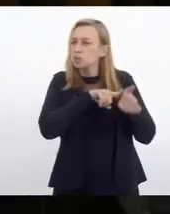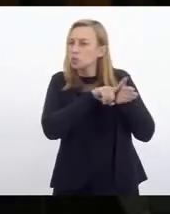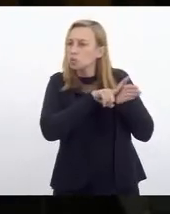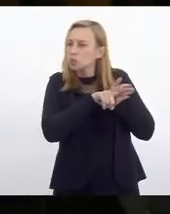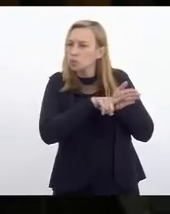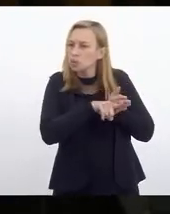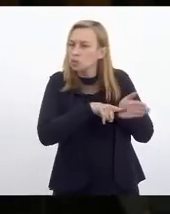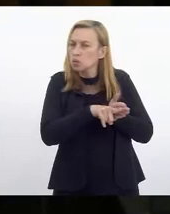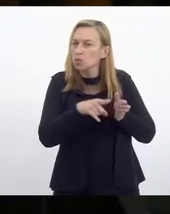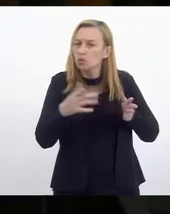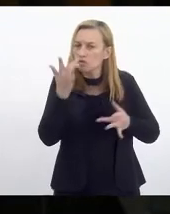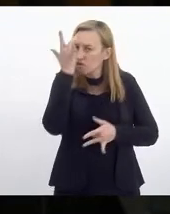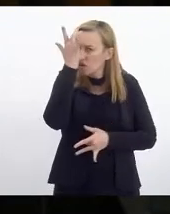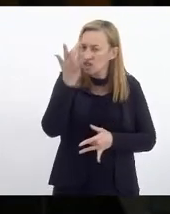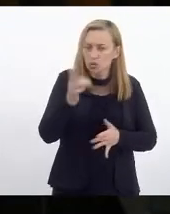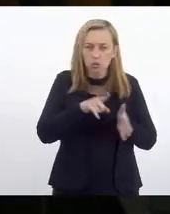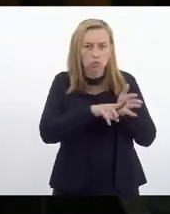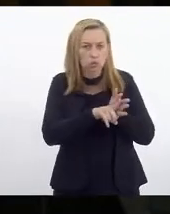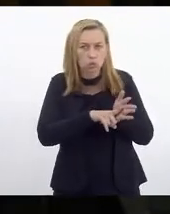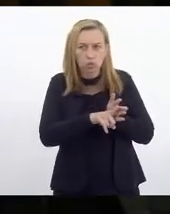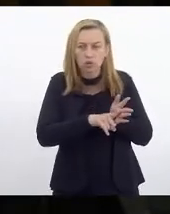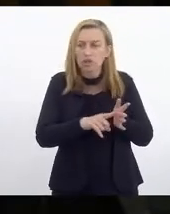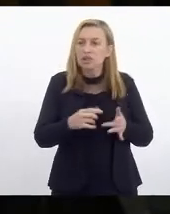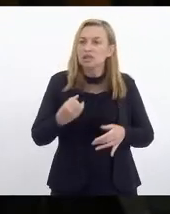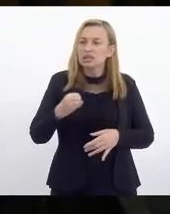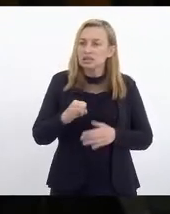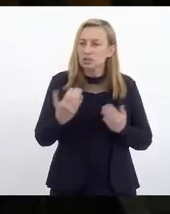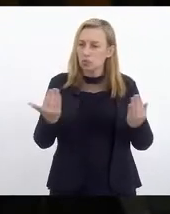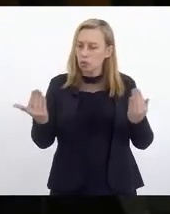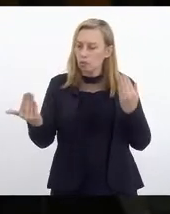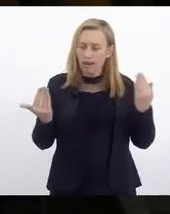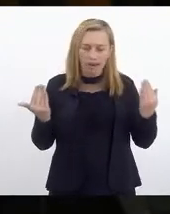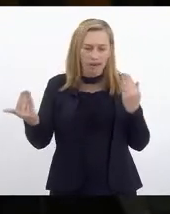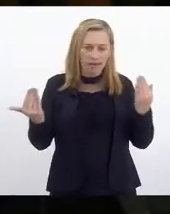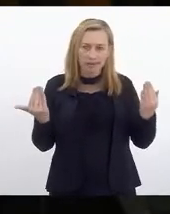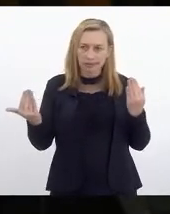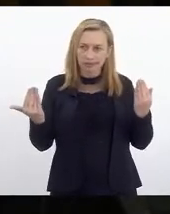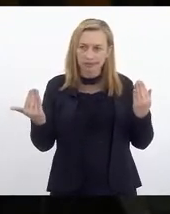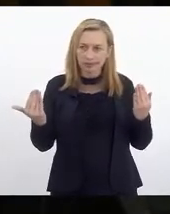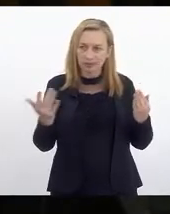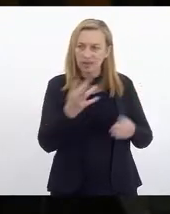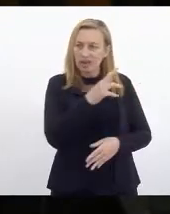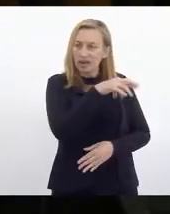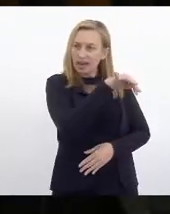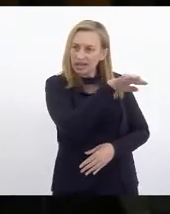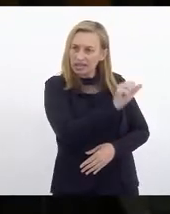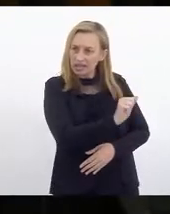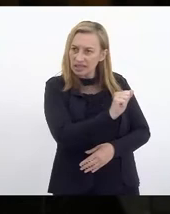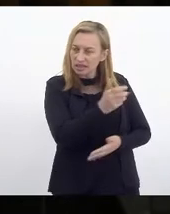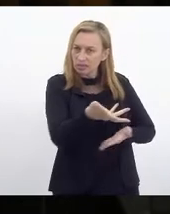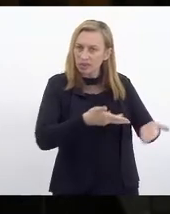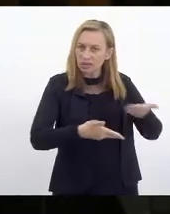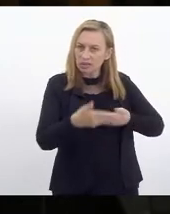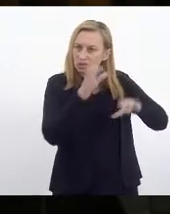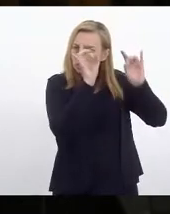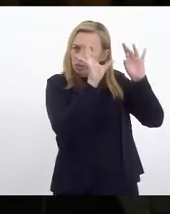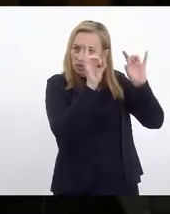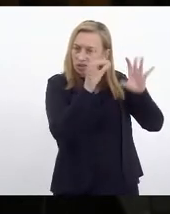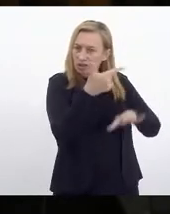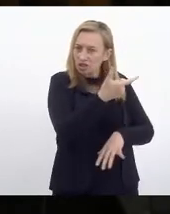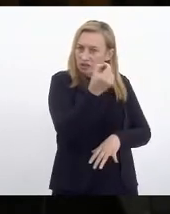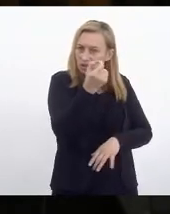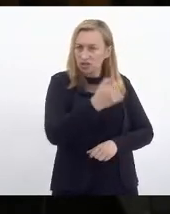com facilidade que, se ele comparasse as receitas de participação especial de